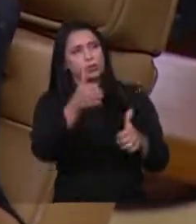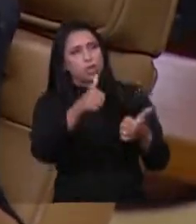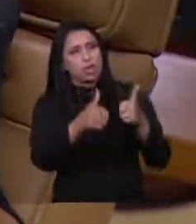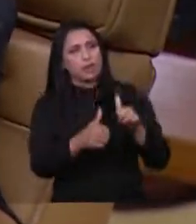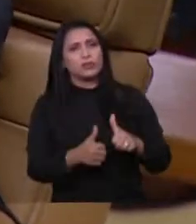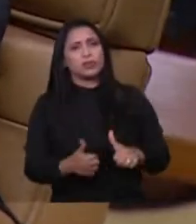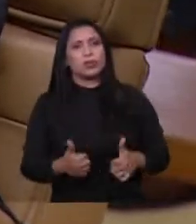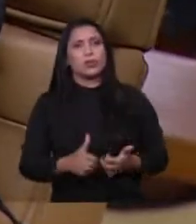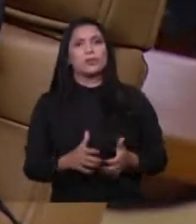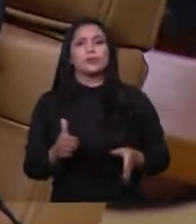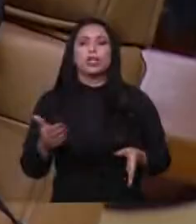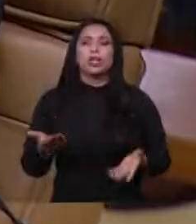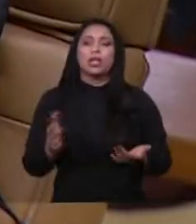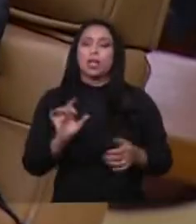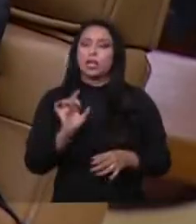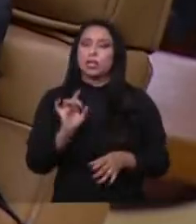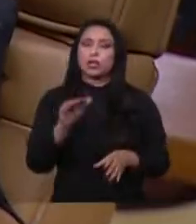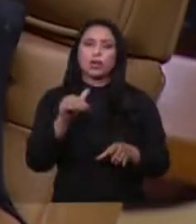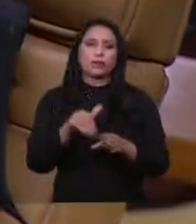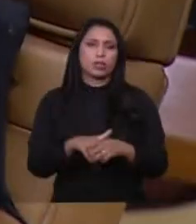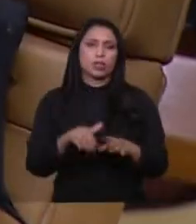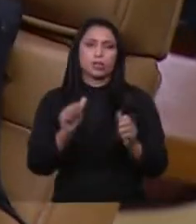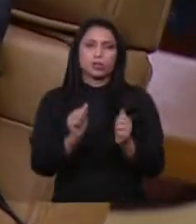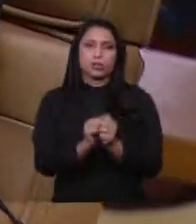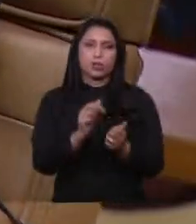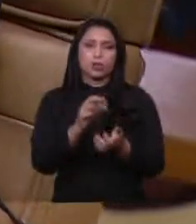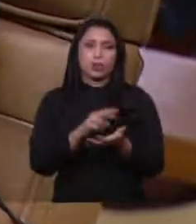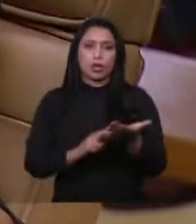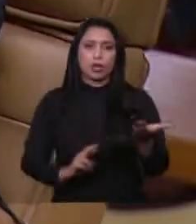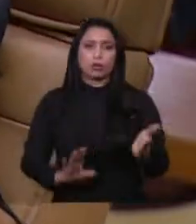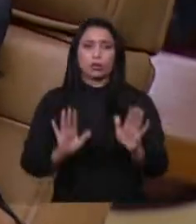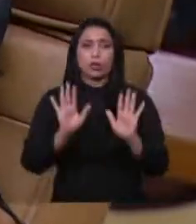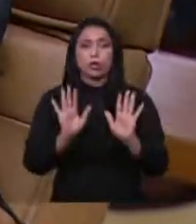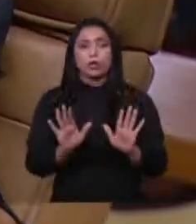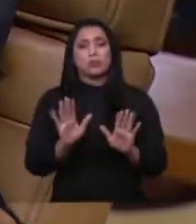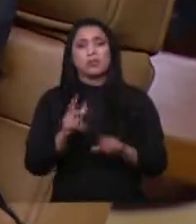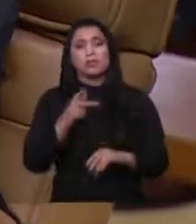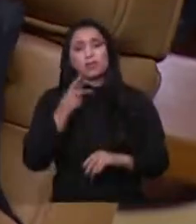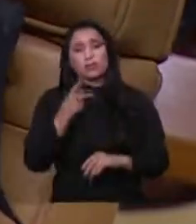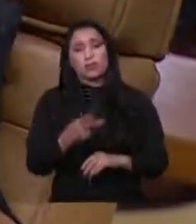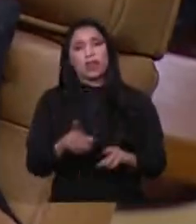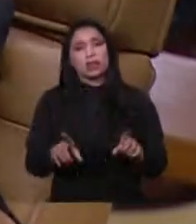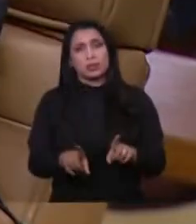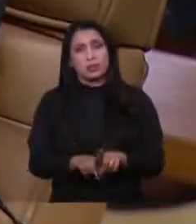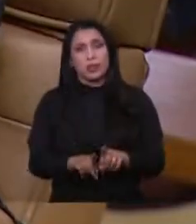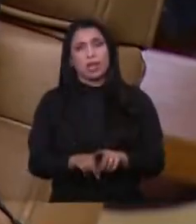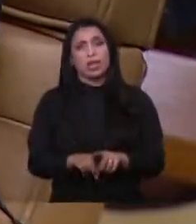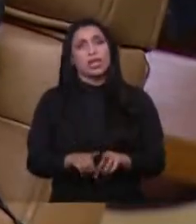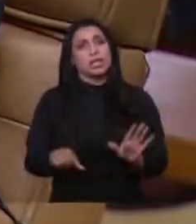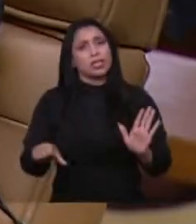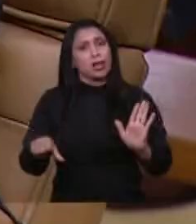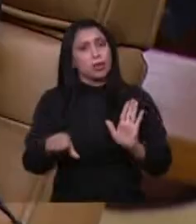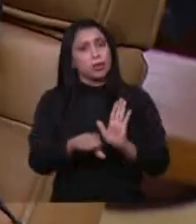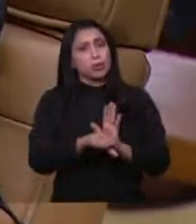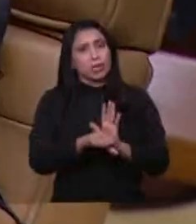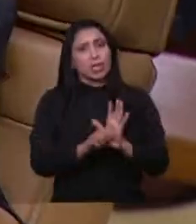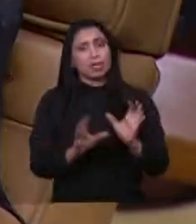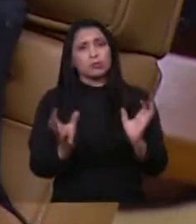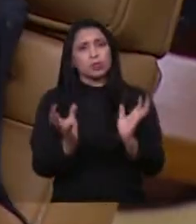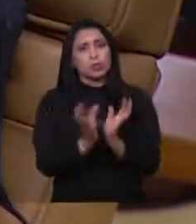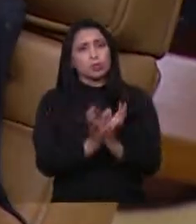bastaria acompanhar o voto do relator, que, efetivamente, nós estamos diante de um crime